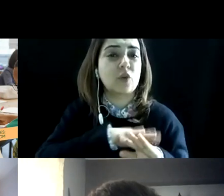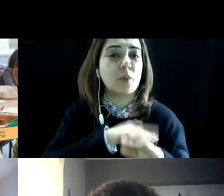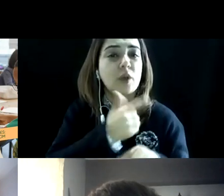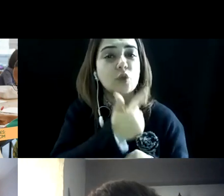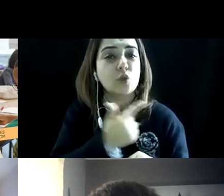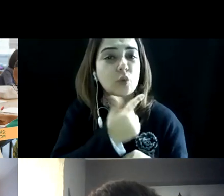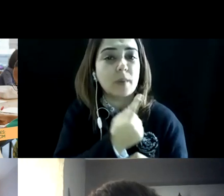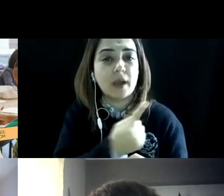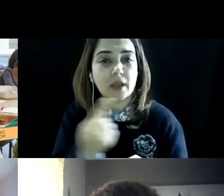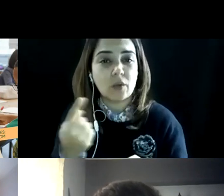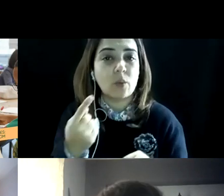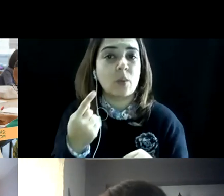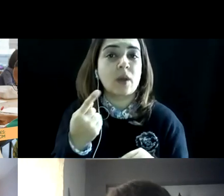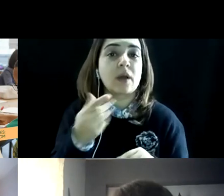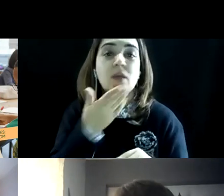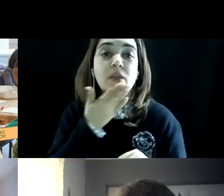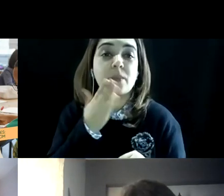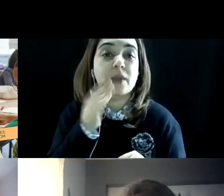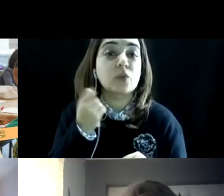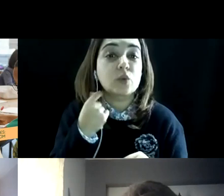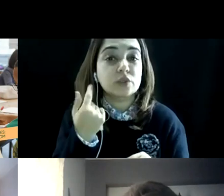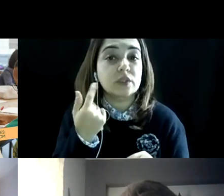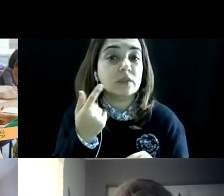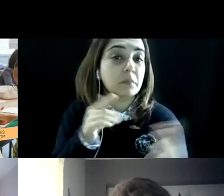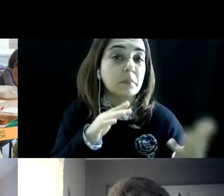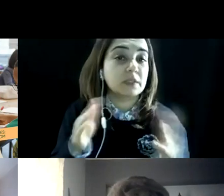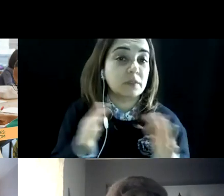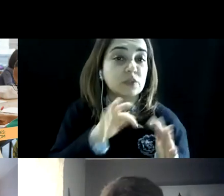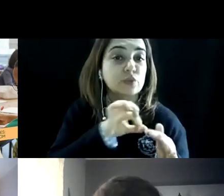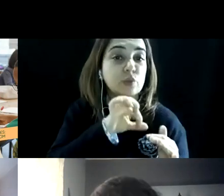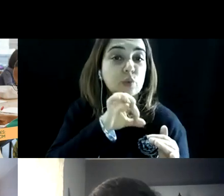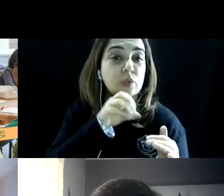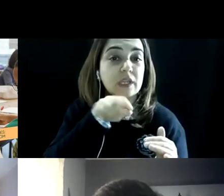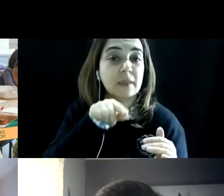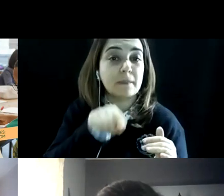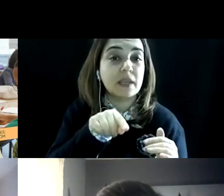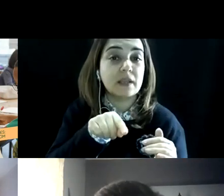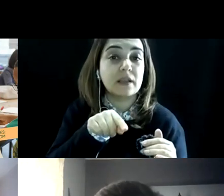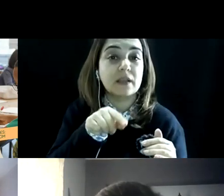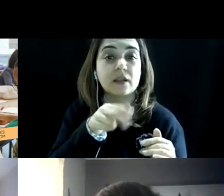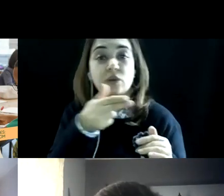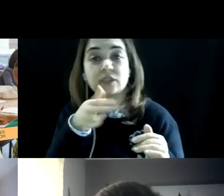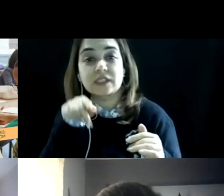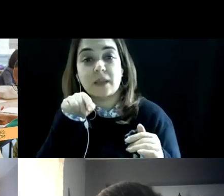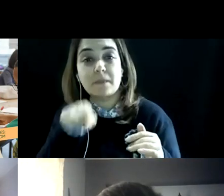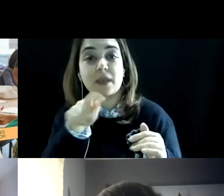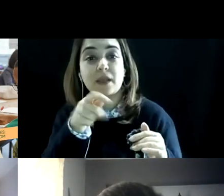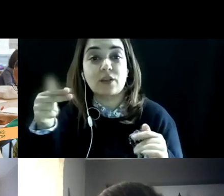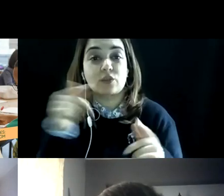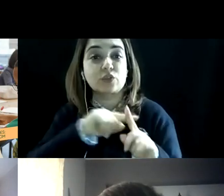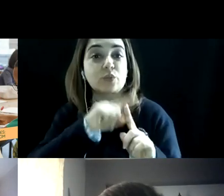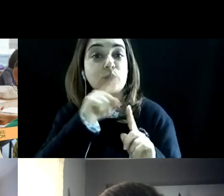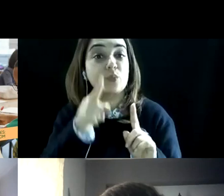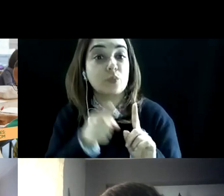são, enfim, dependendo um bocadinho dos cursos, qualquer coisa entre 80 mil e 100 mil euros por ano. Portanto, também é